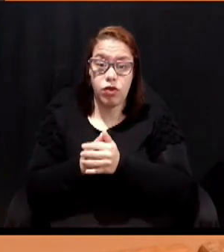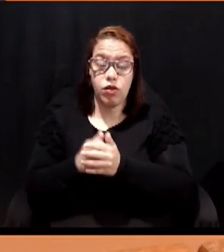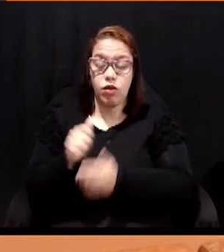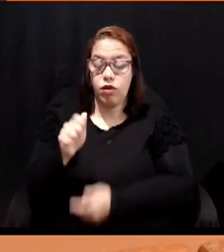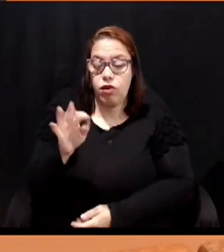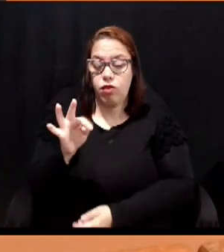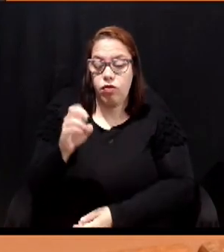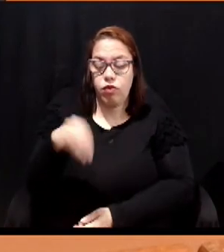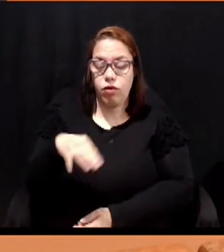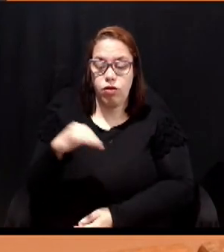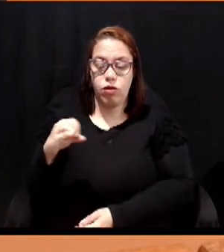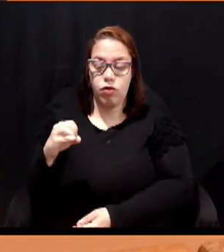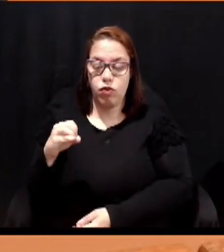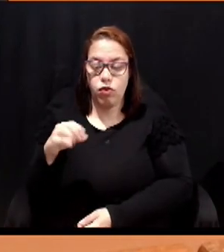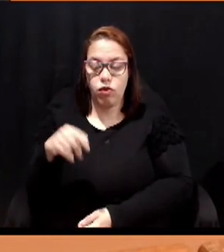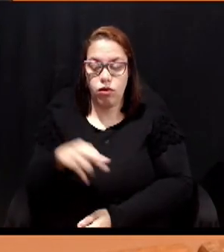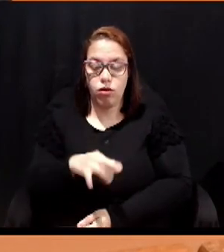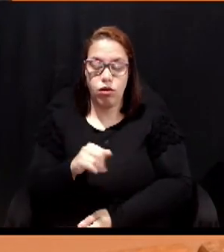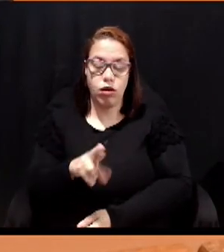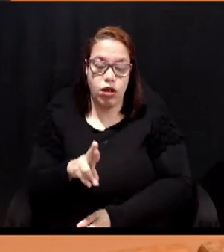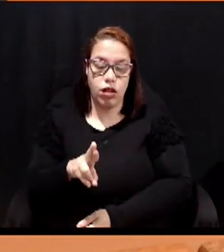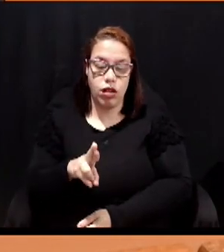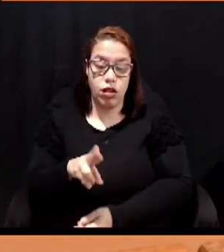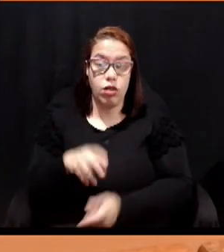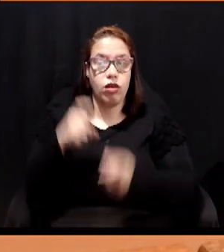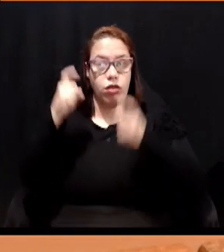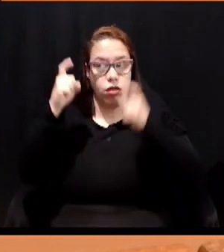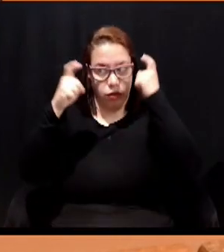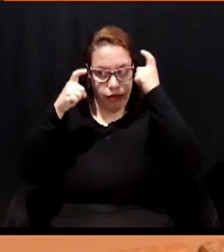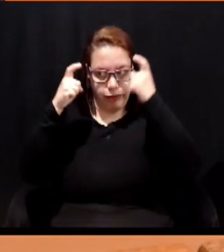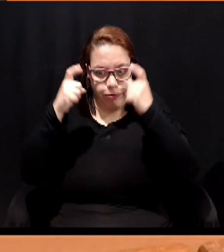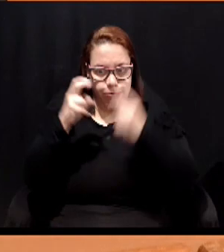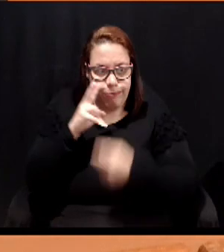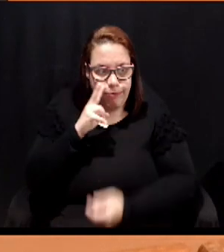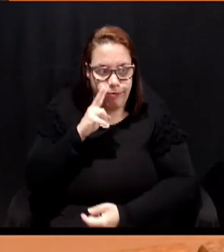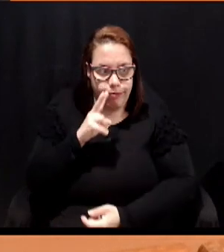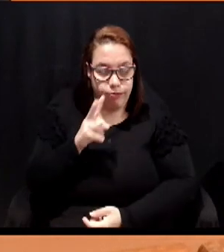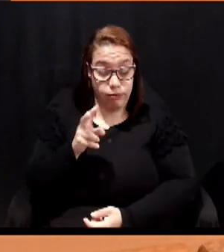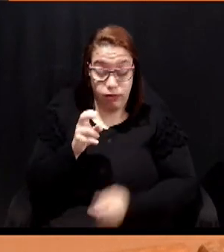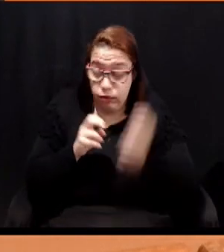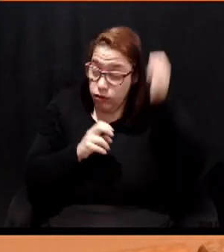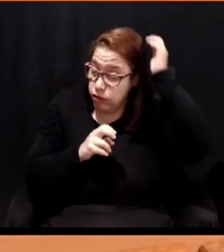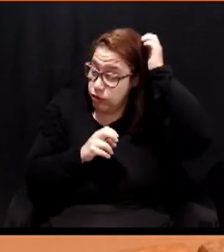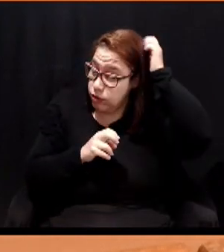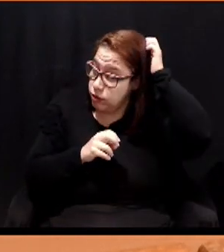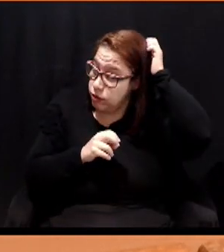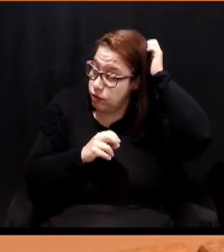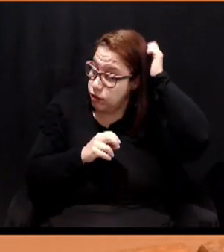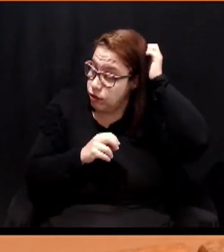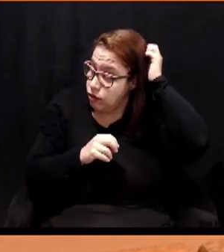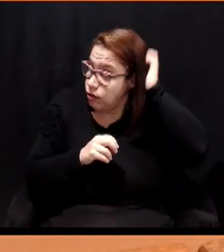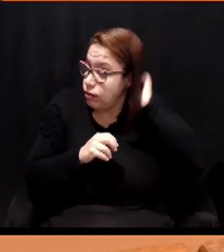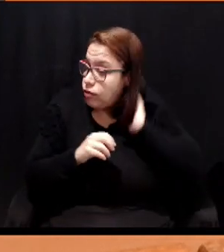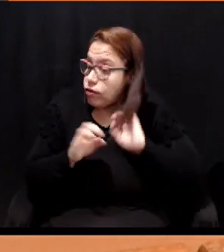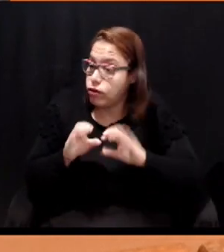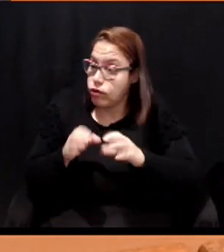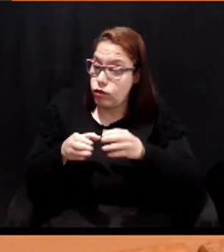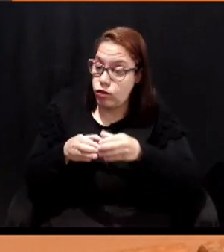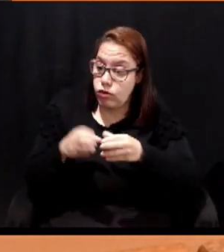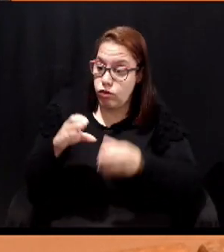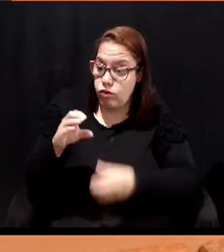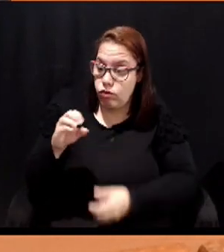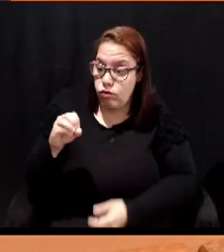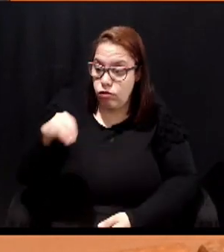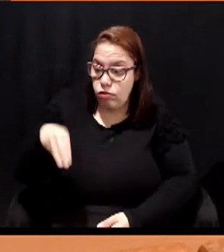gente tem que ficar preocupado e ouvir um pouco a comunidade do comércio exterior,